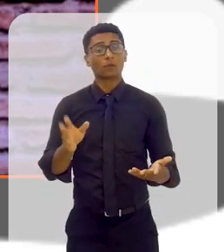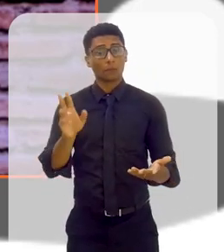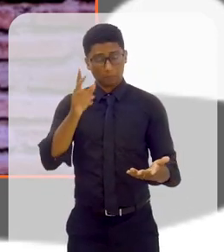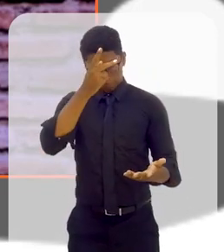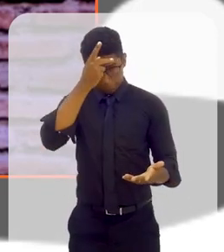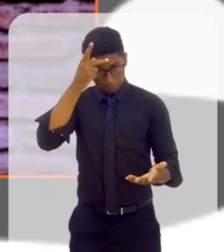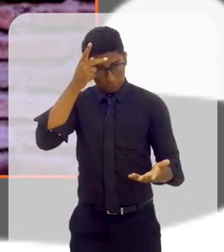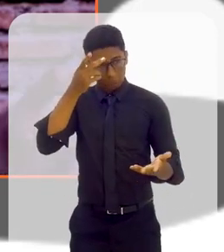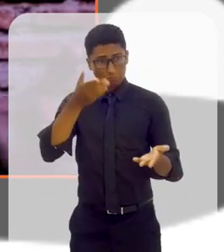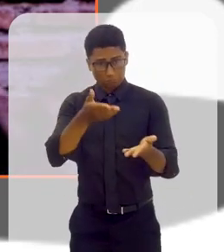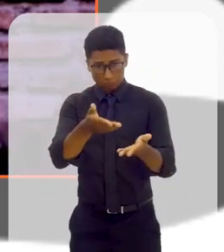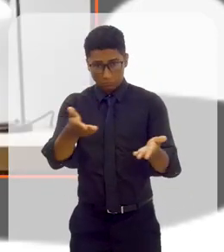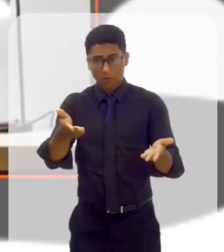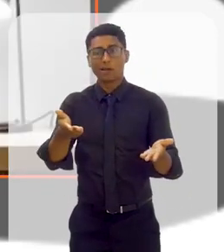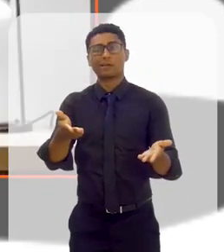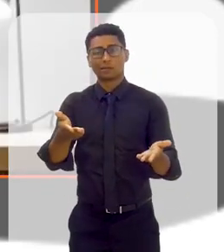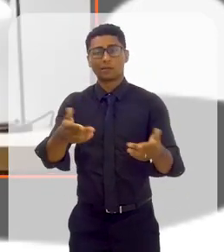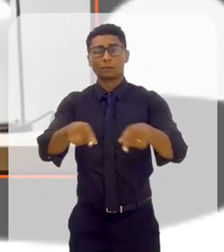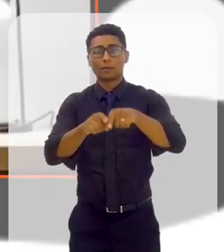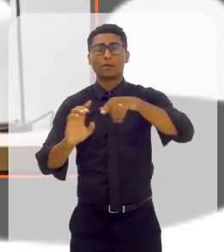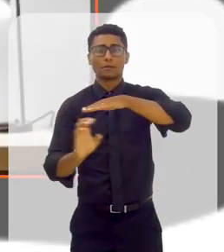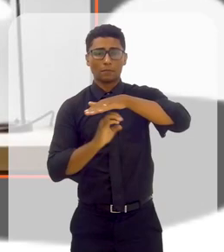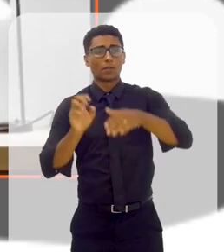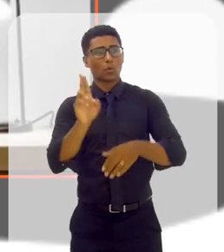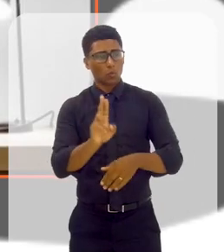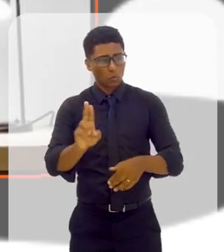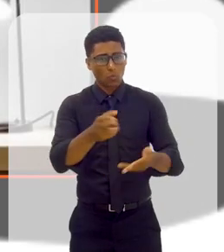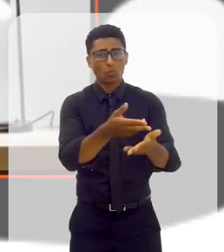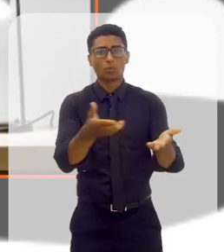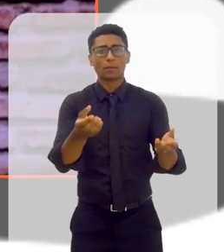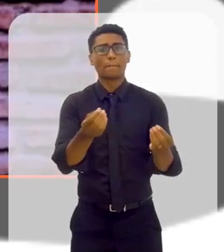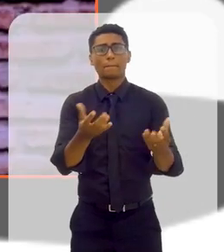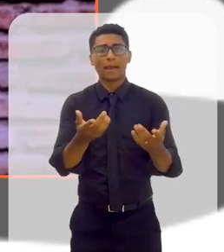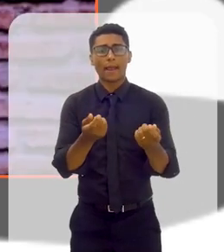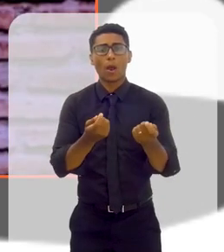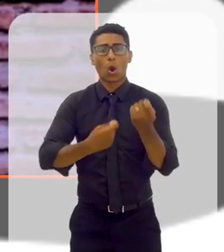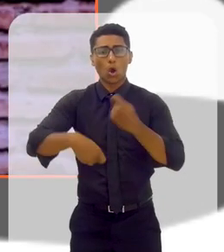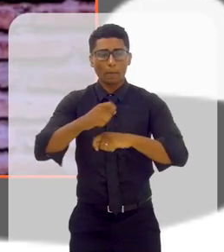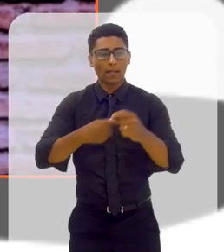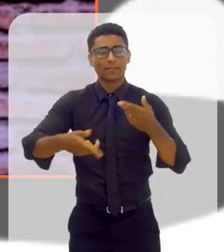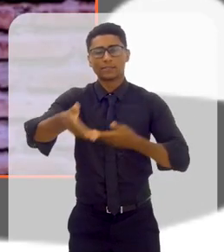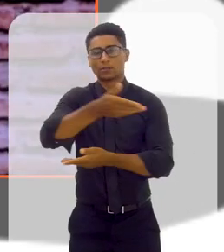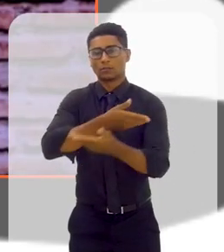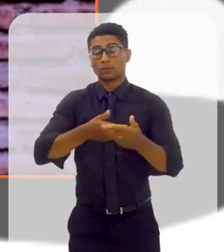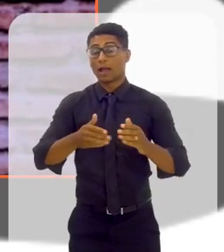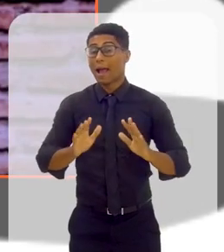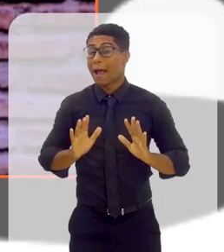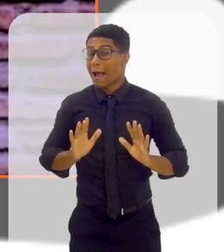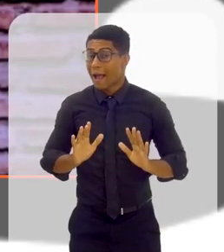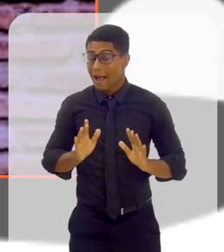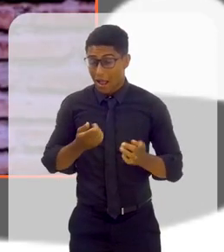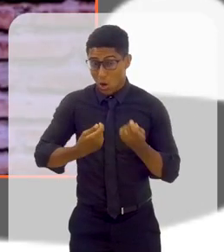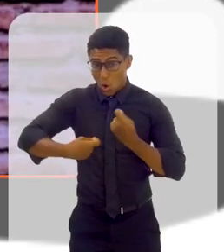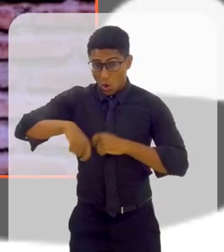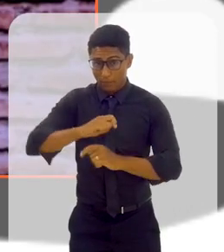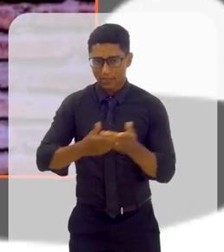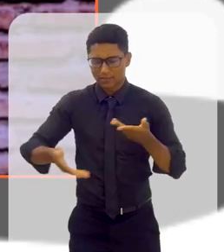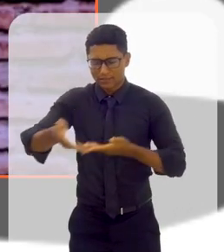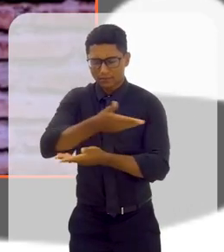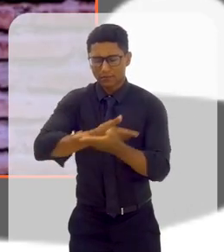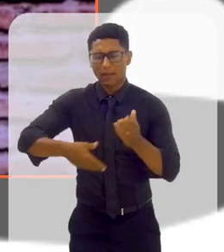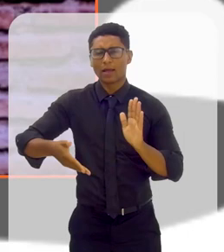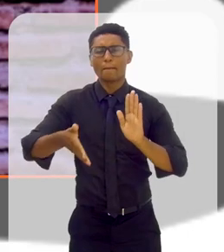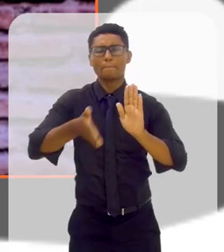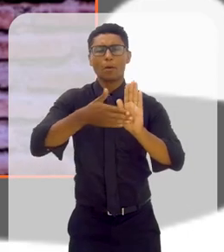girar a economia. Tem um porquê. A economia circular, ela efetivamente propõe que o valor gerado, o